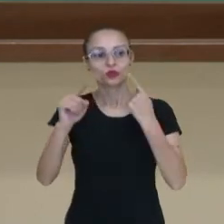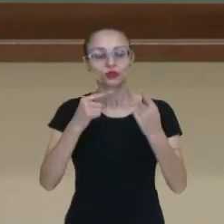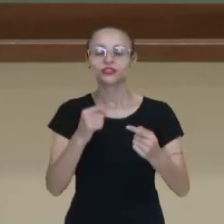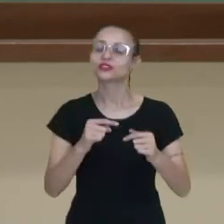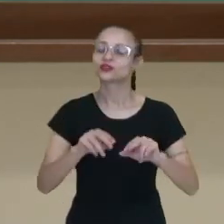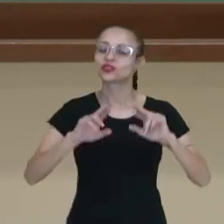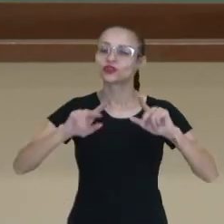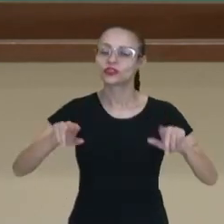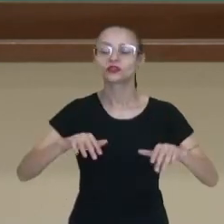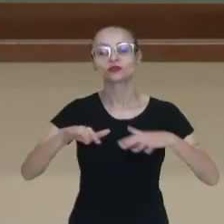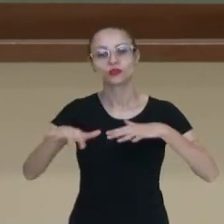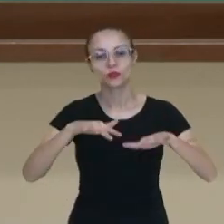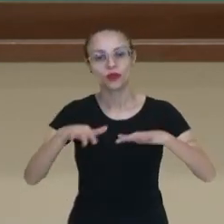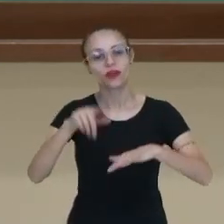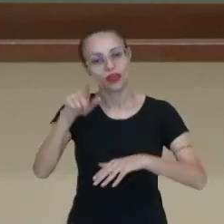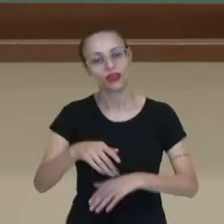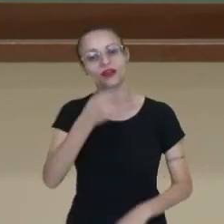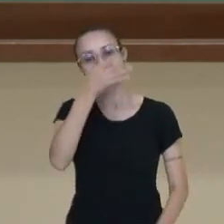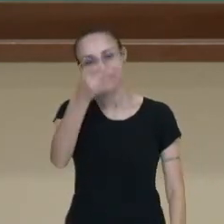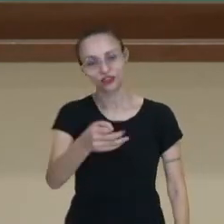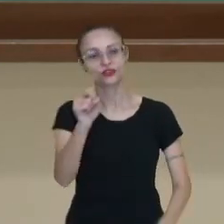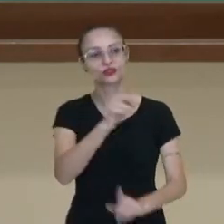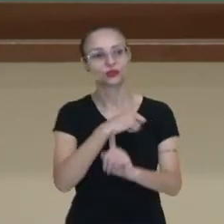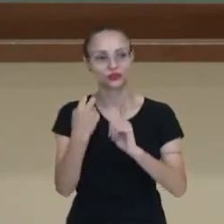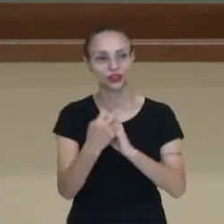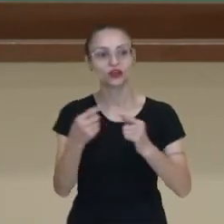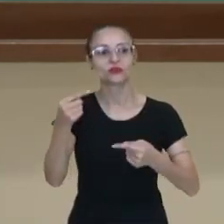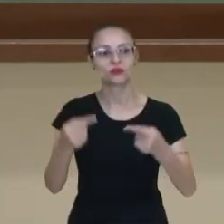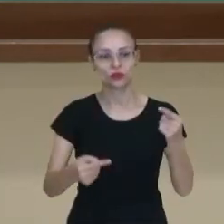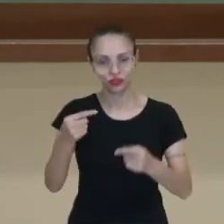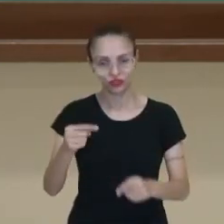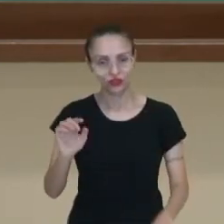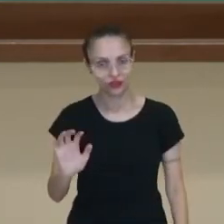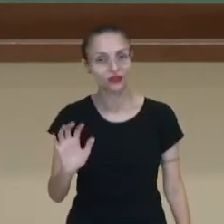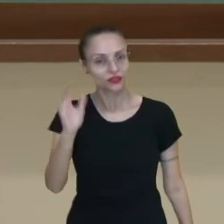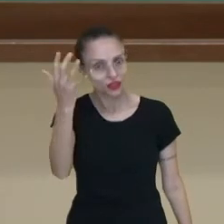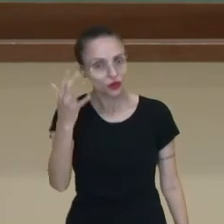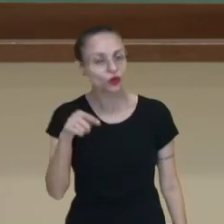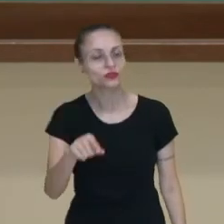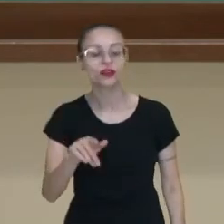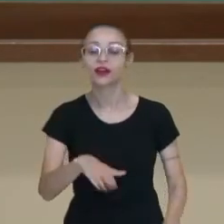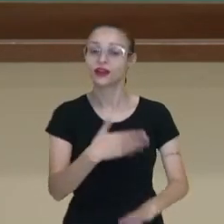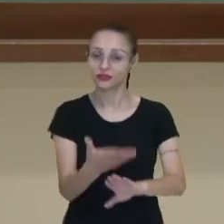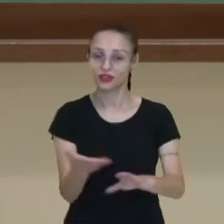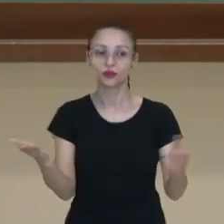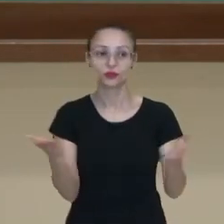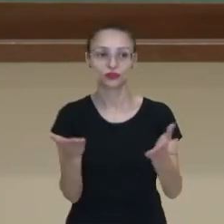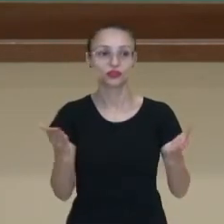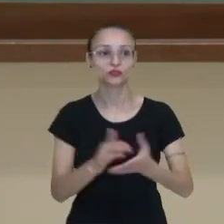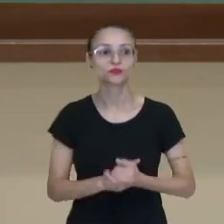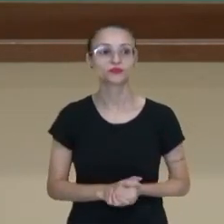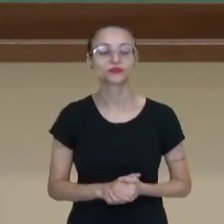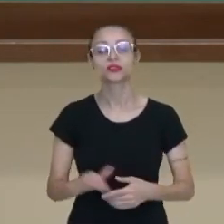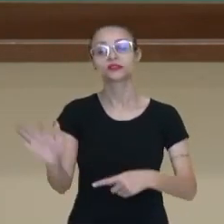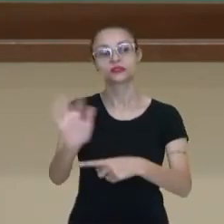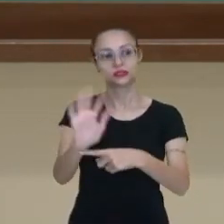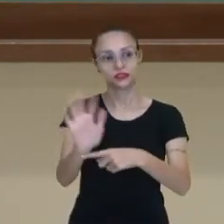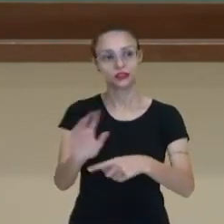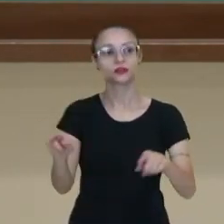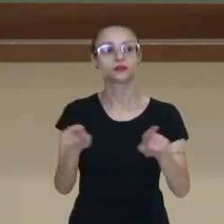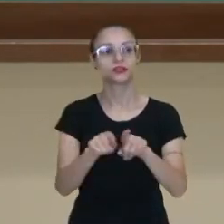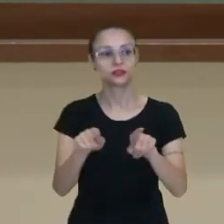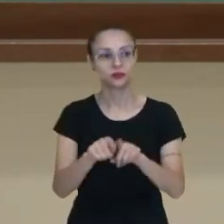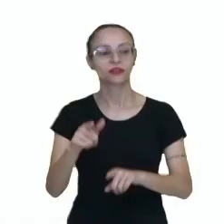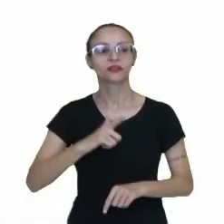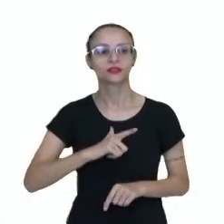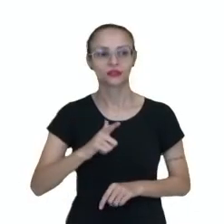diferentes momentos, serviu como forma de crítica social ou política, coisa que ainda acontece até os dias atuais. E o cinema também ele vai ter